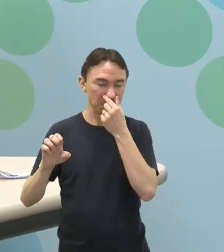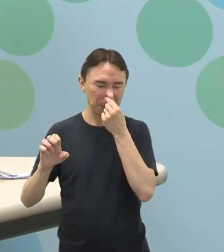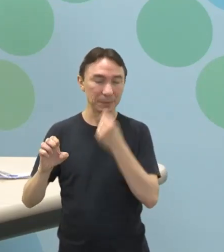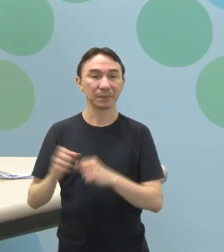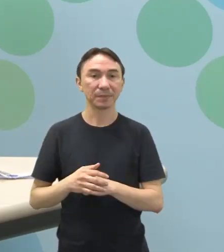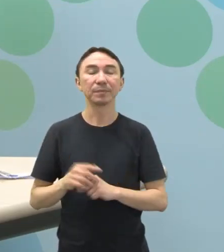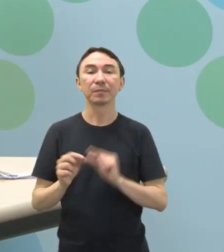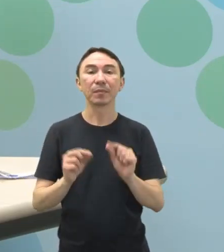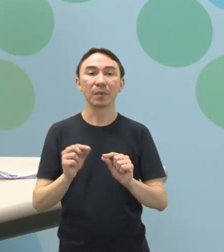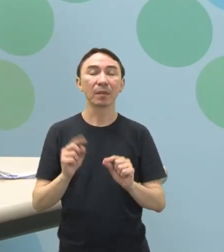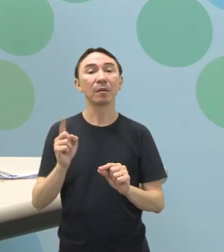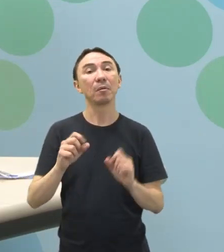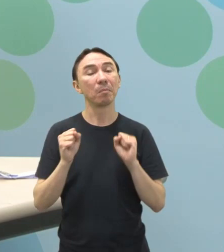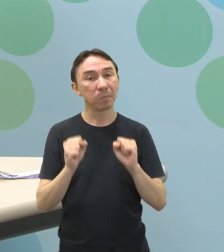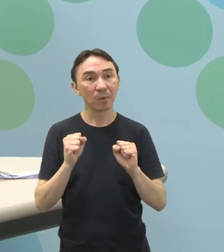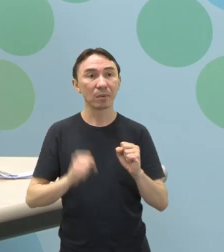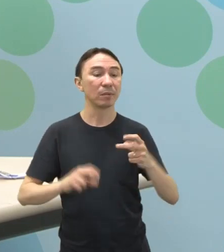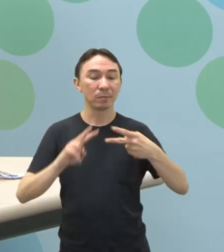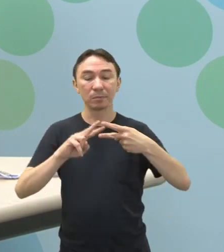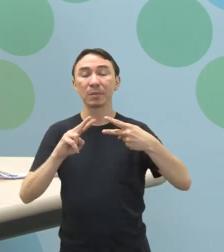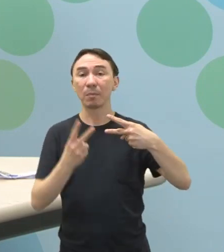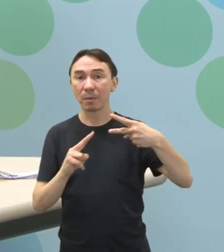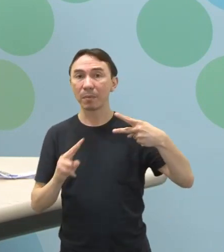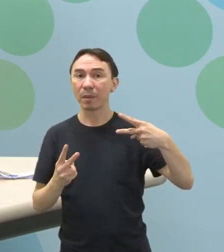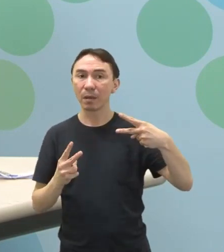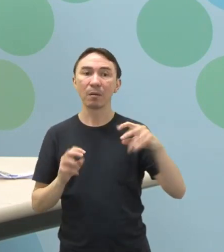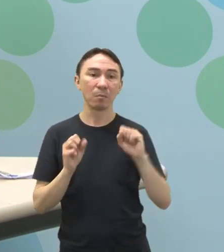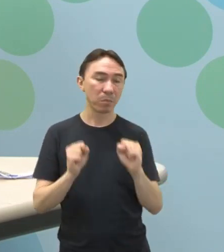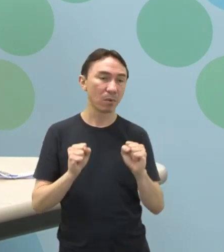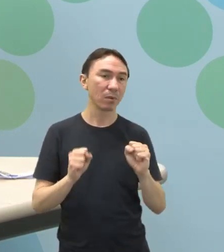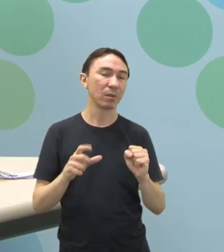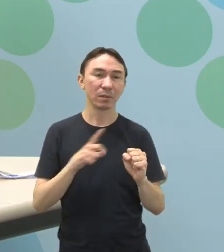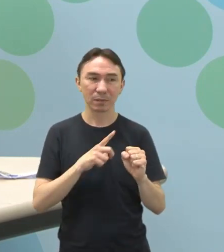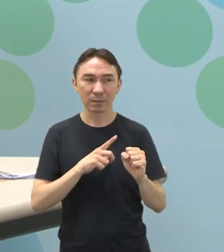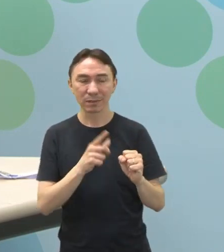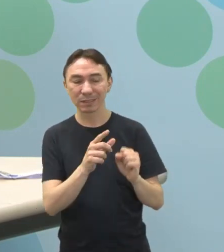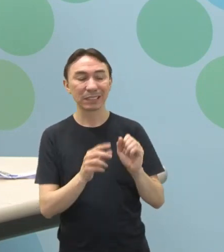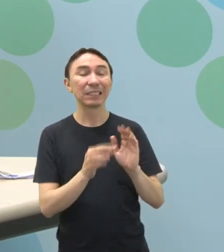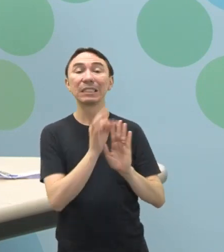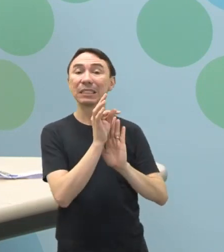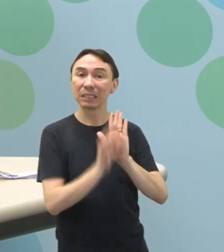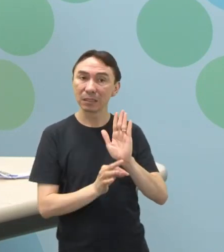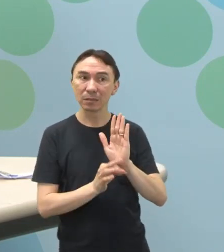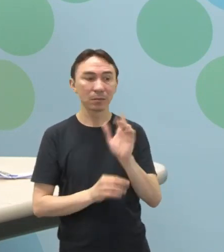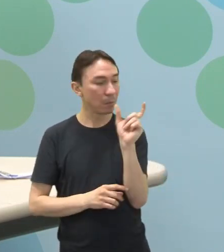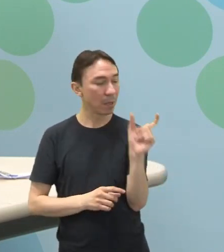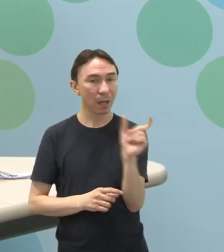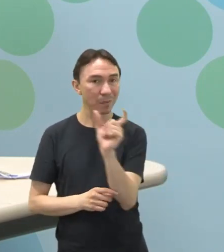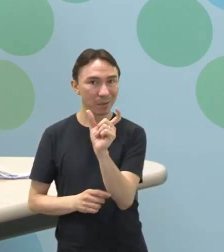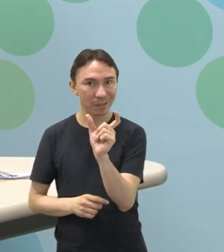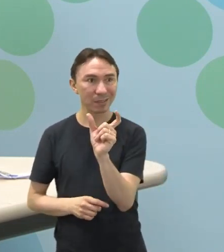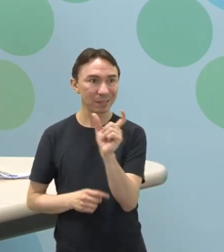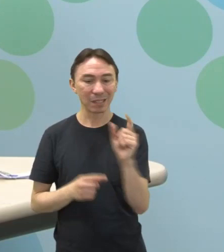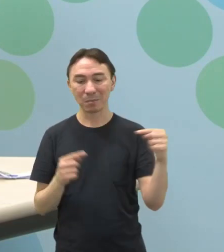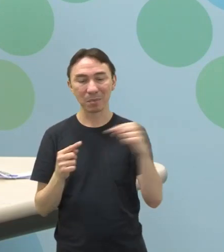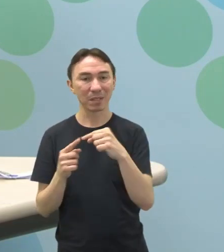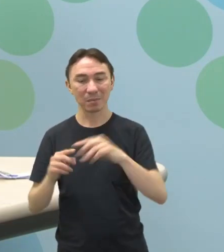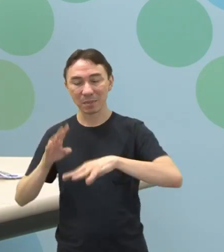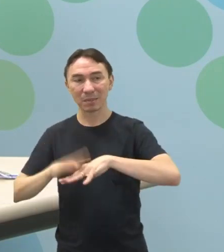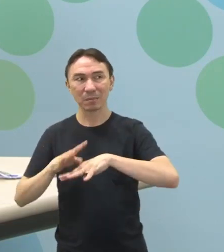trabalhar as figuras geométricas localizar no texto palavras relacionadas a matemática